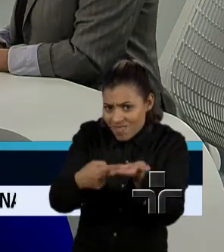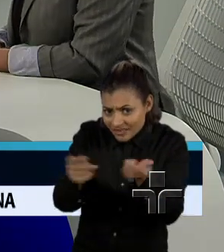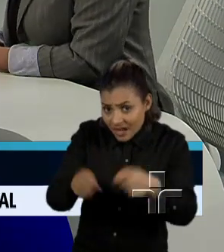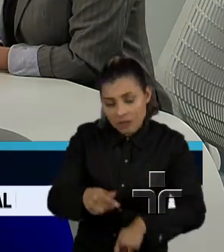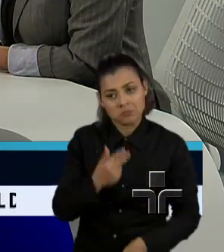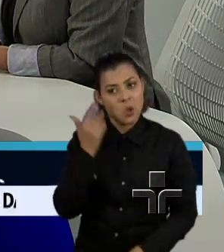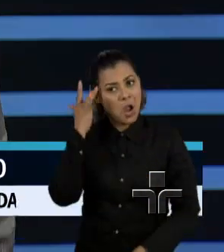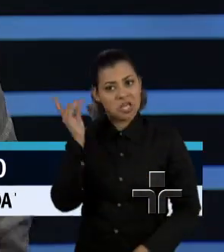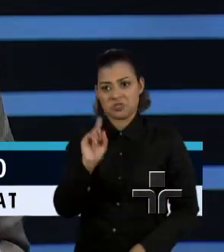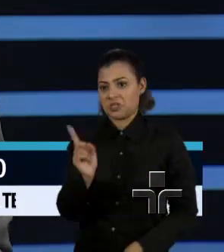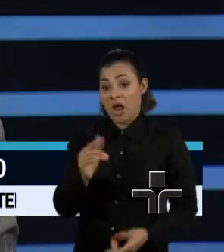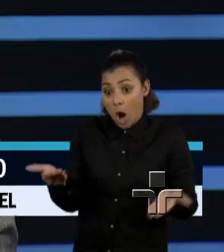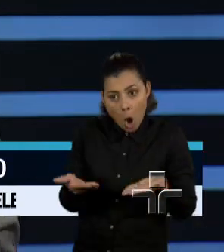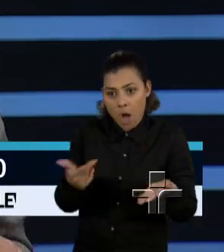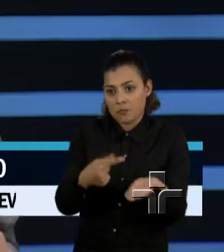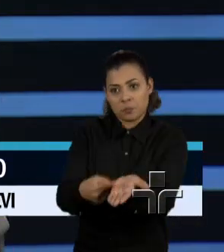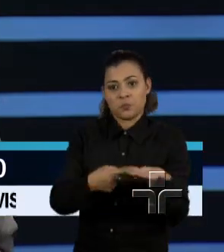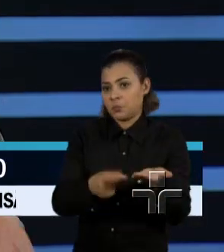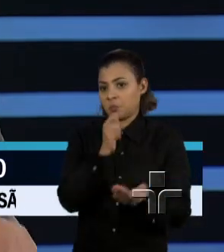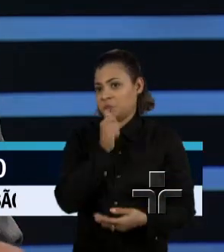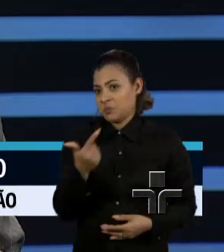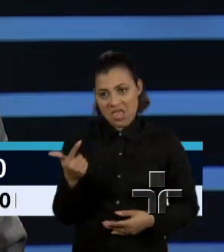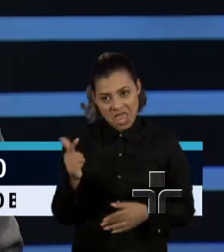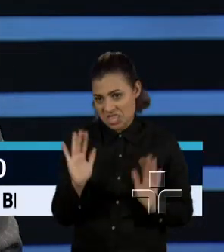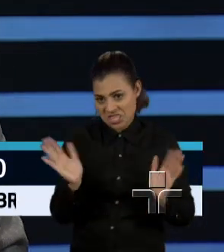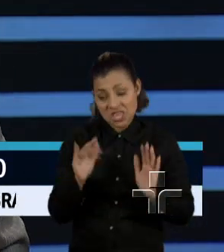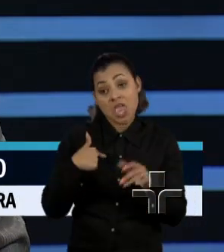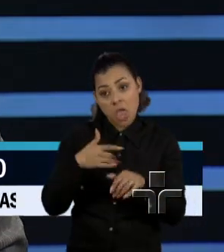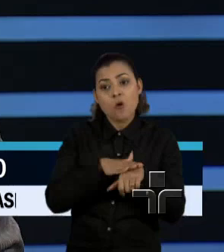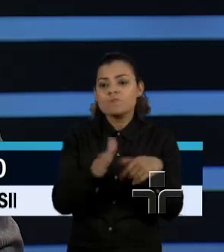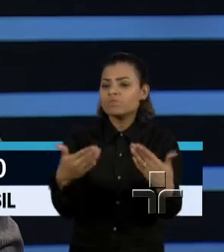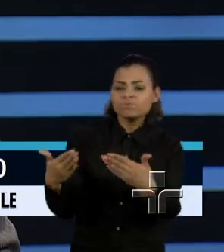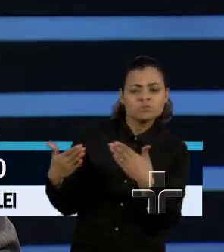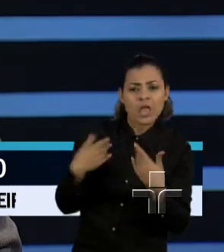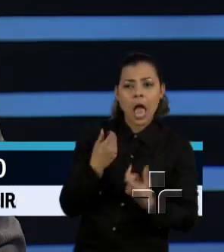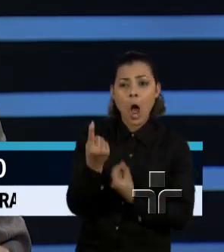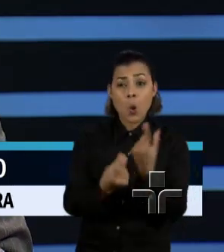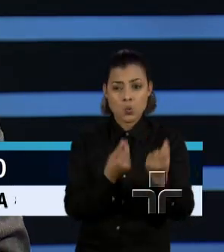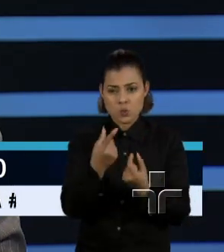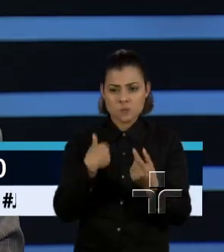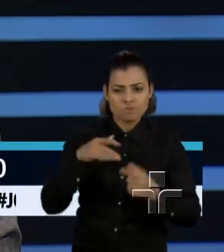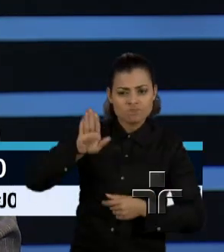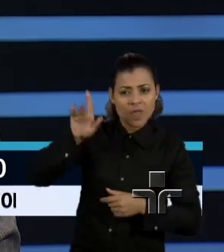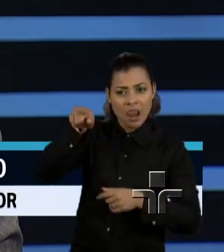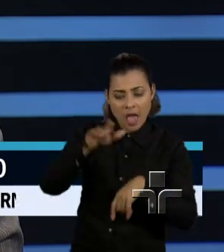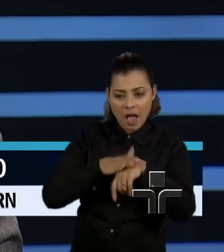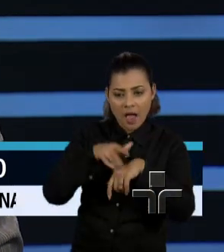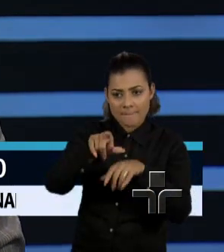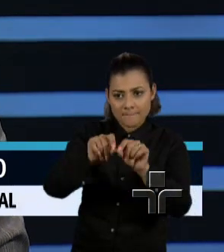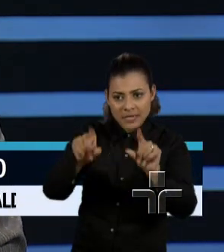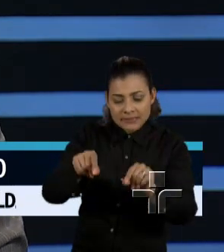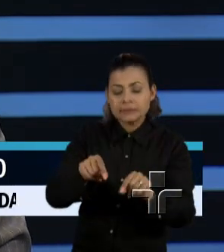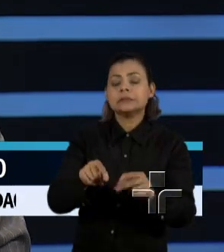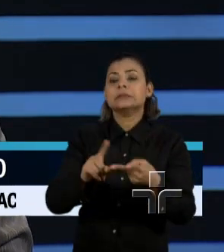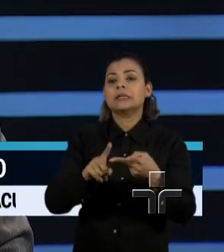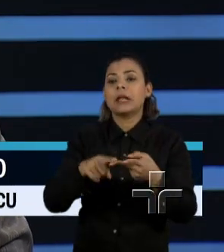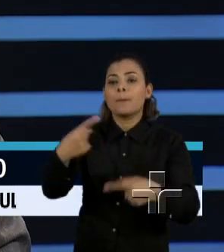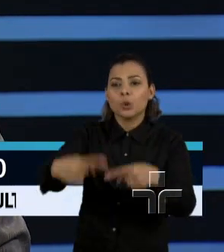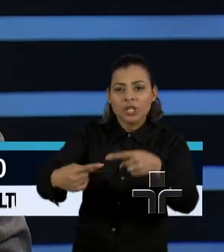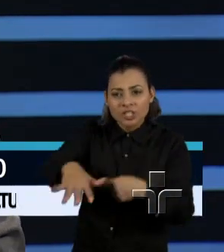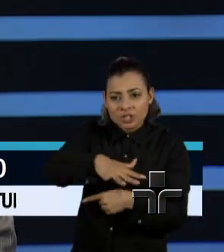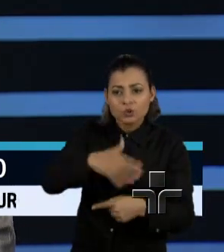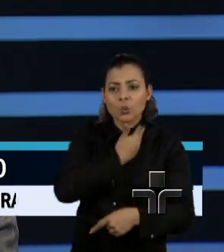acho que não. Pelas conversas que eu tive com alguns parlamentares em Brasília, com algumas fontes